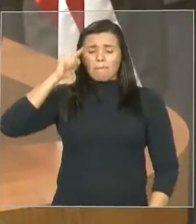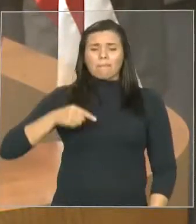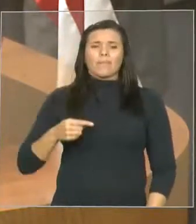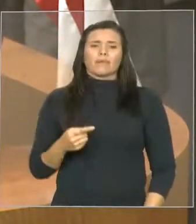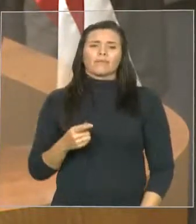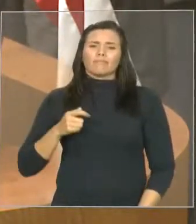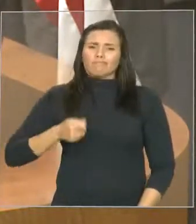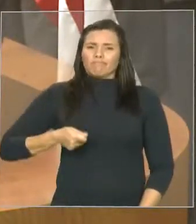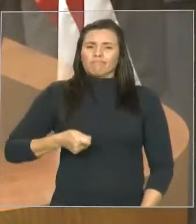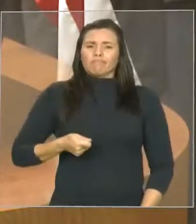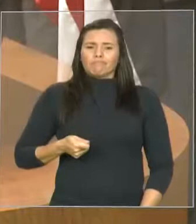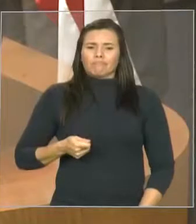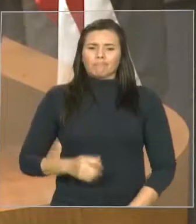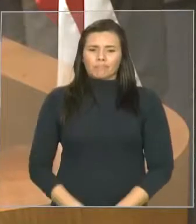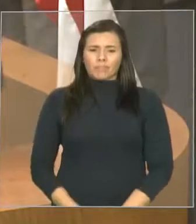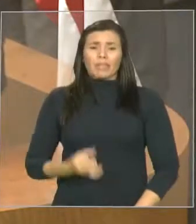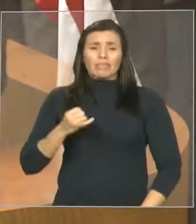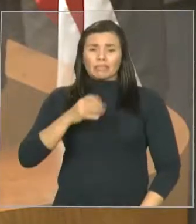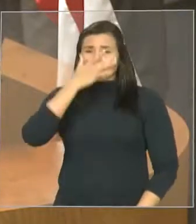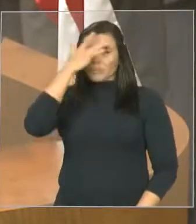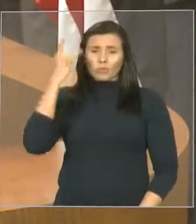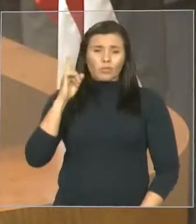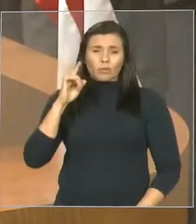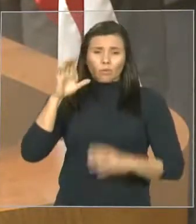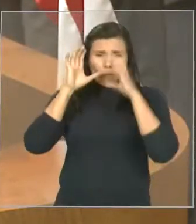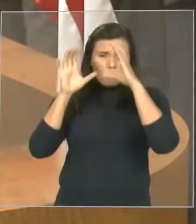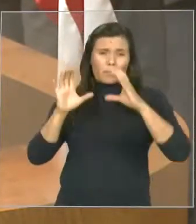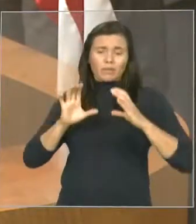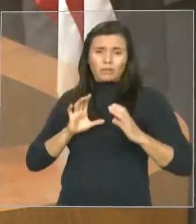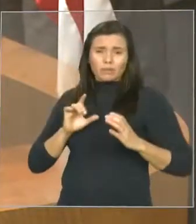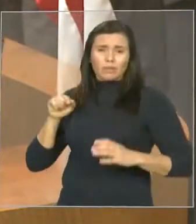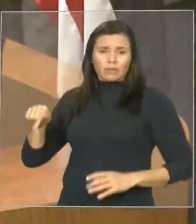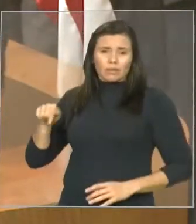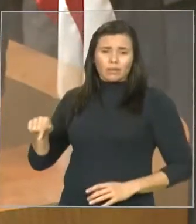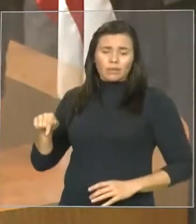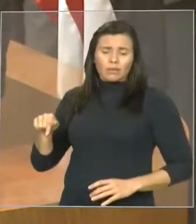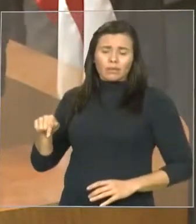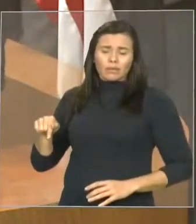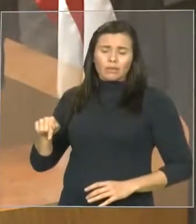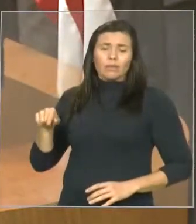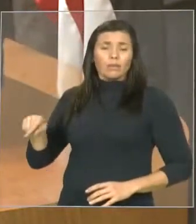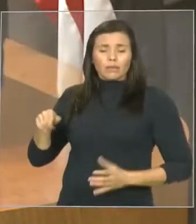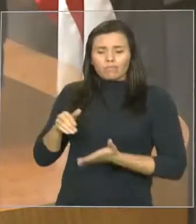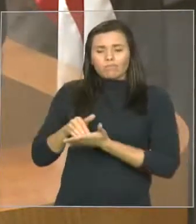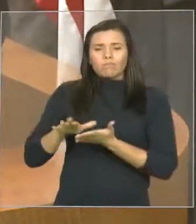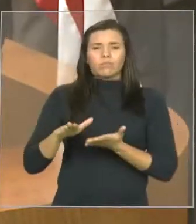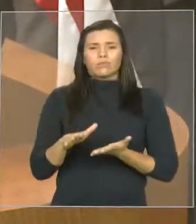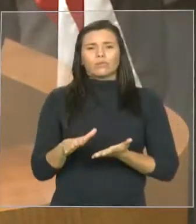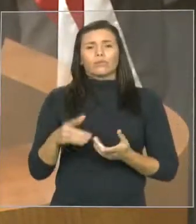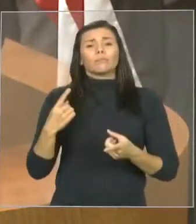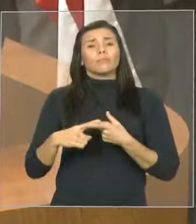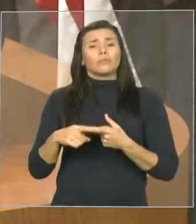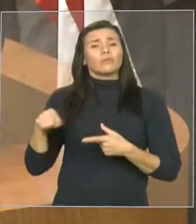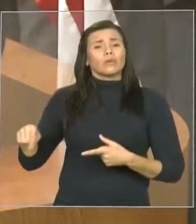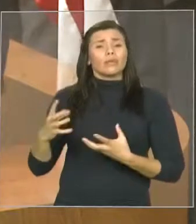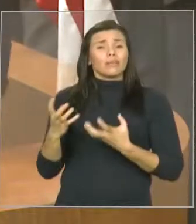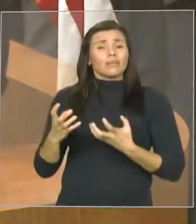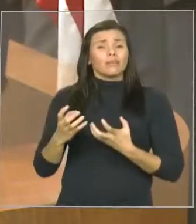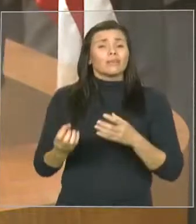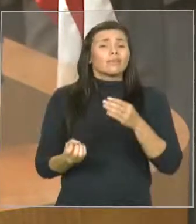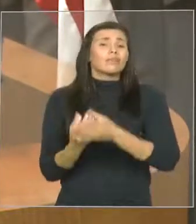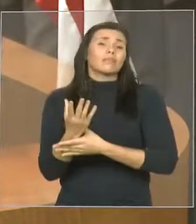do governador será exonerado. E é por isso que ele tem medo de concurso público. Você me concede uma parte, porque o servidor deputado? efetivo